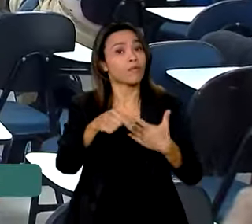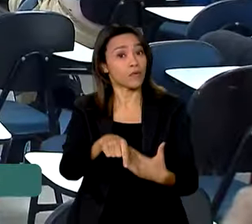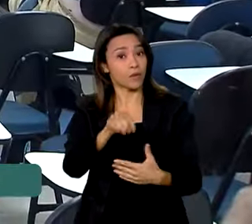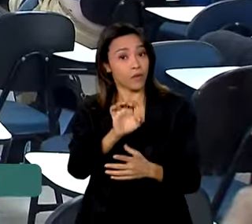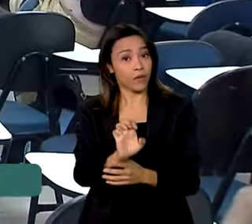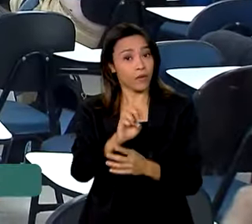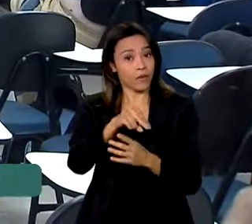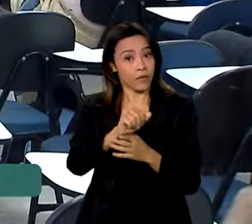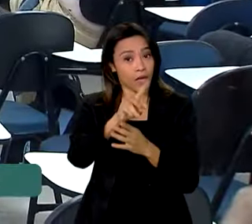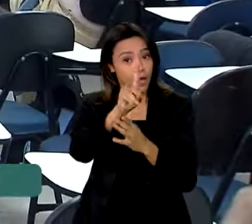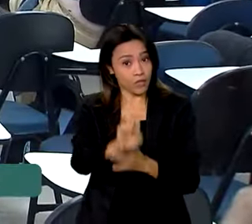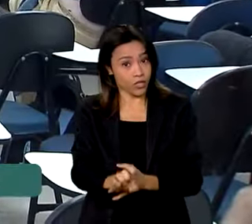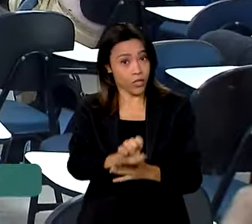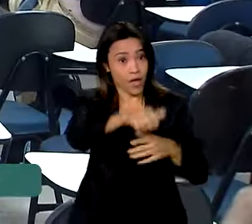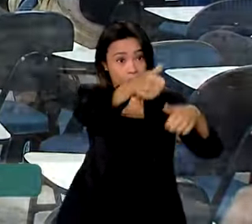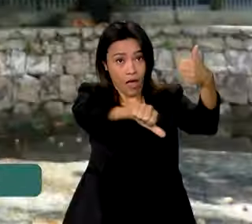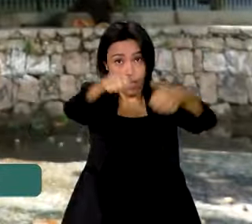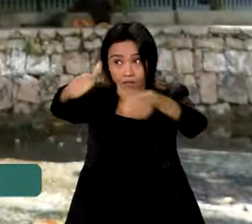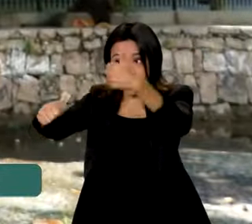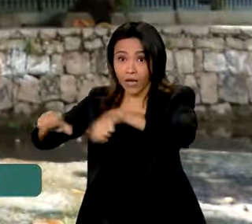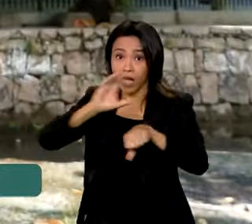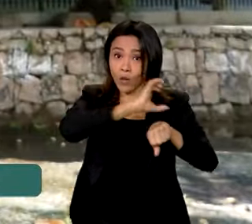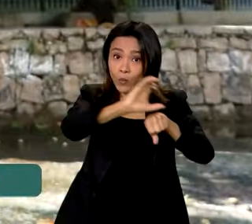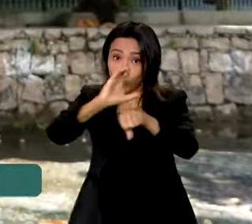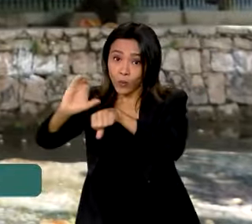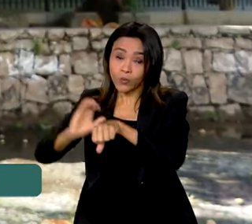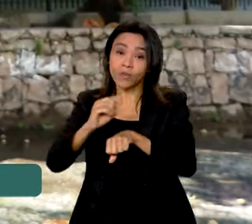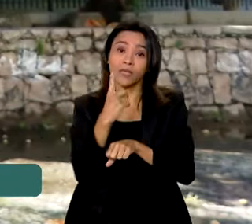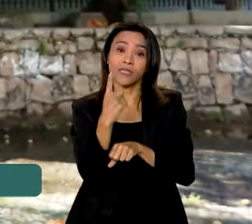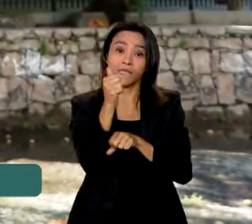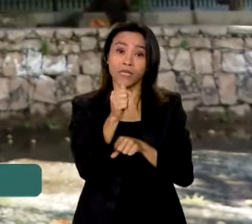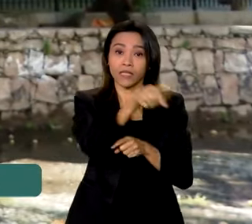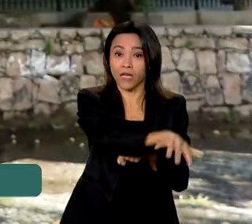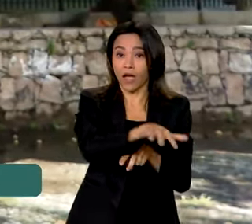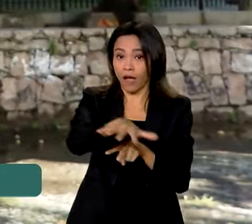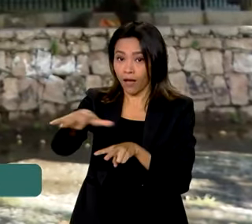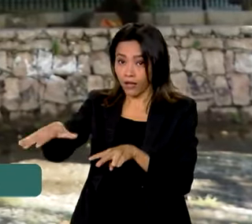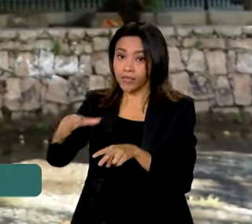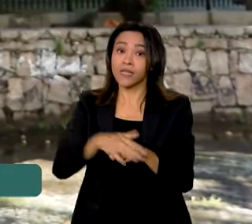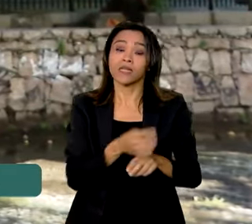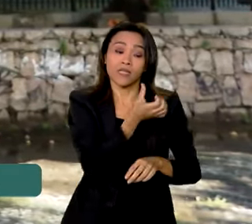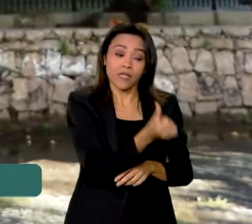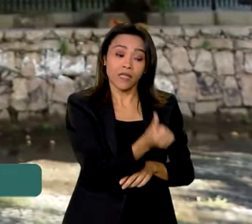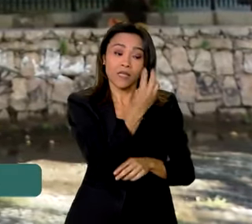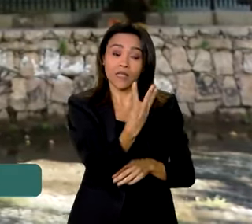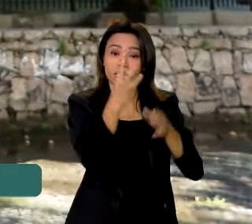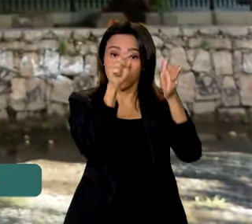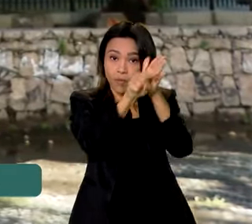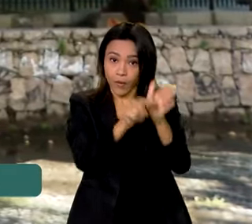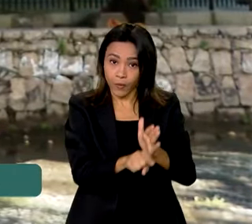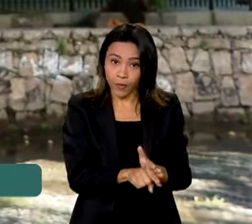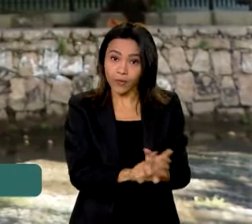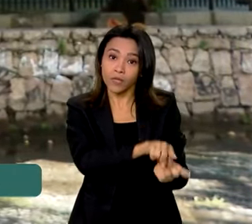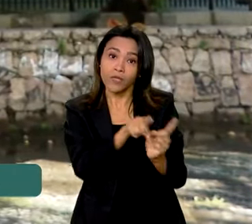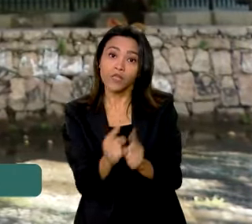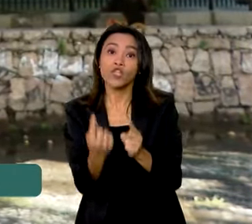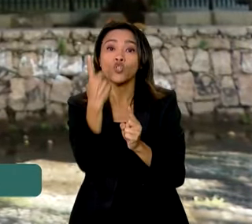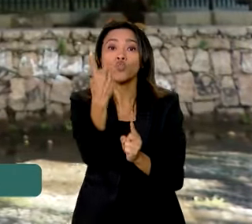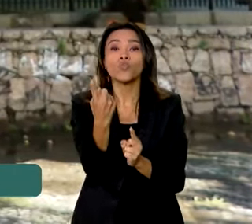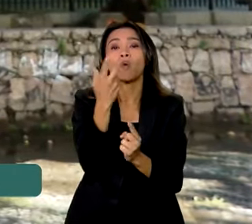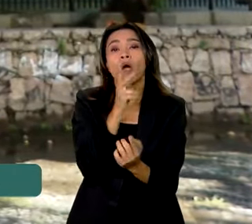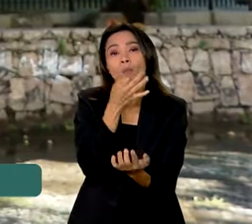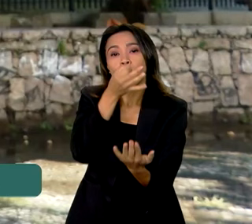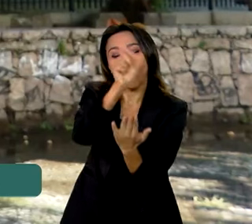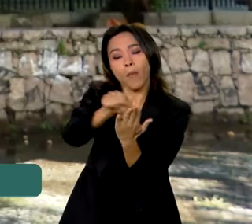aplicado para avaliar cursos em 17 áreas do conhecimento. São 63 questões de múltipla escolha e uma questão discursiva.